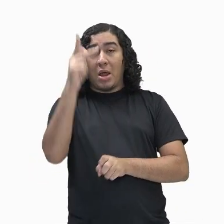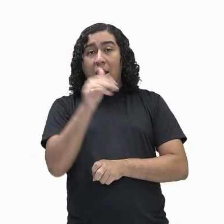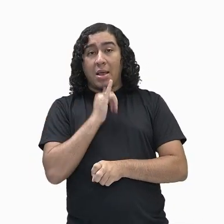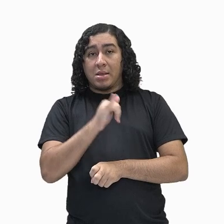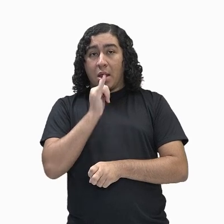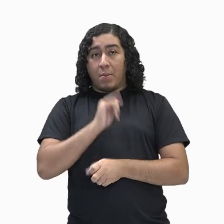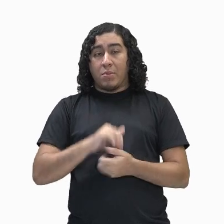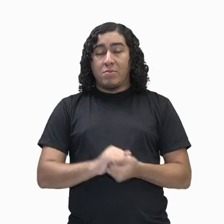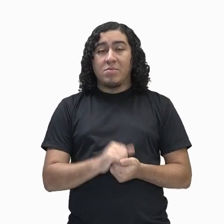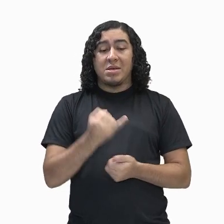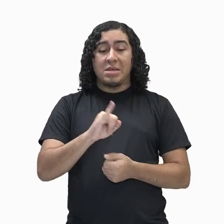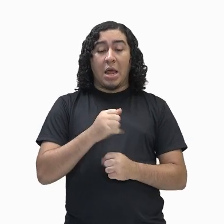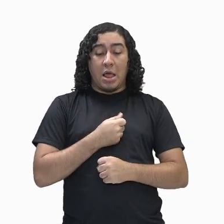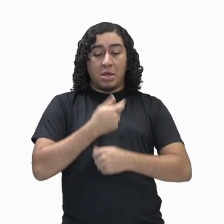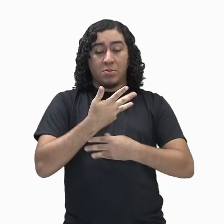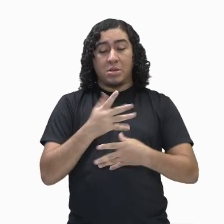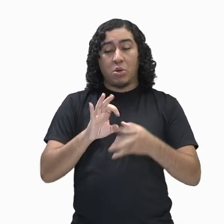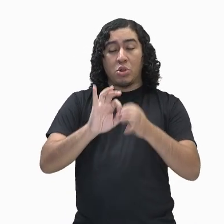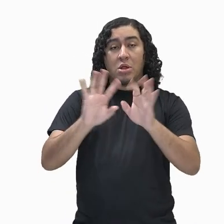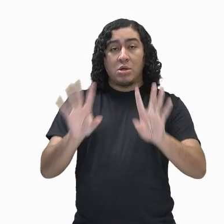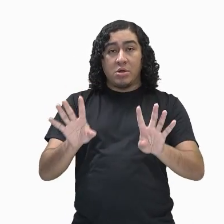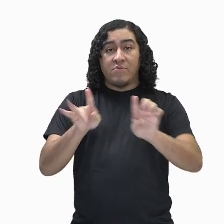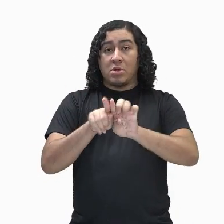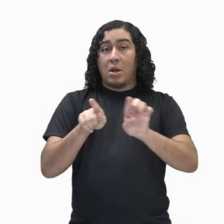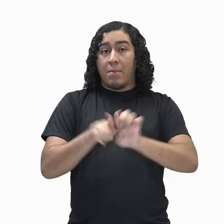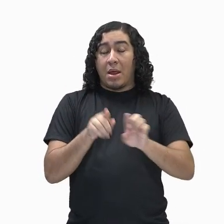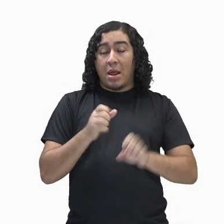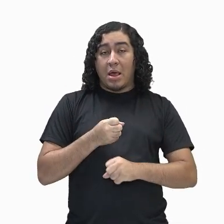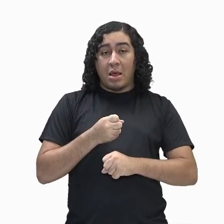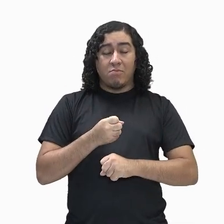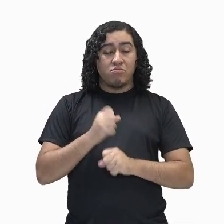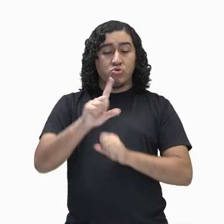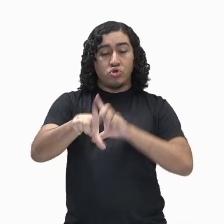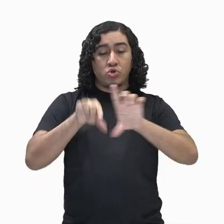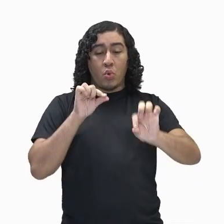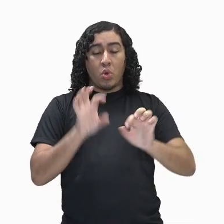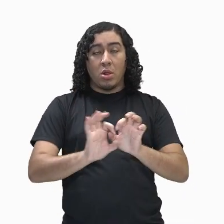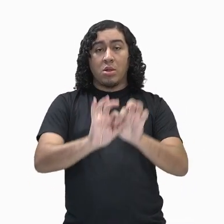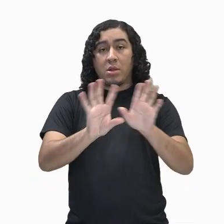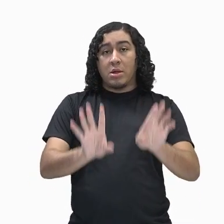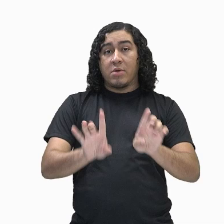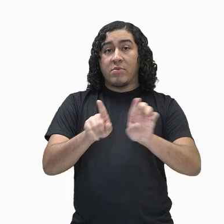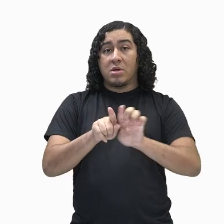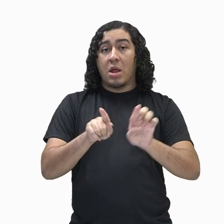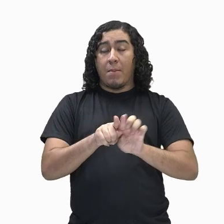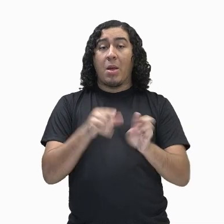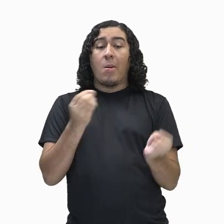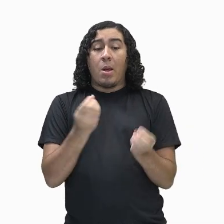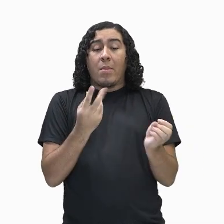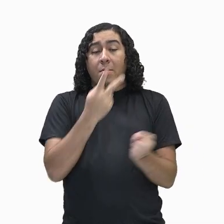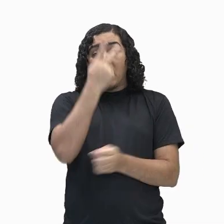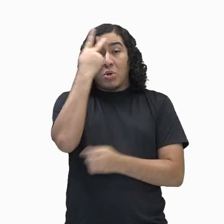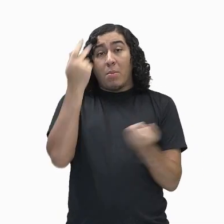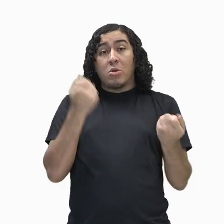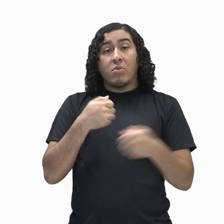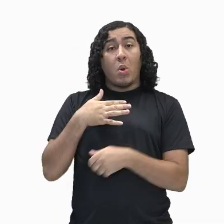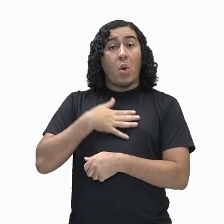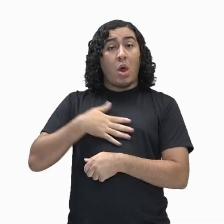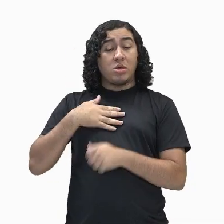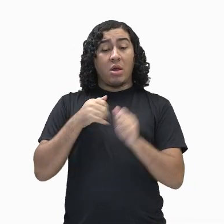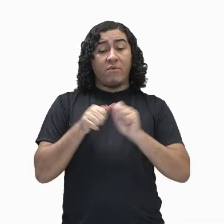a liberdade de expressão, a liberdade de escolha, a satisfação. Também